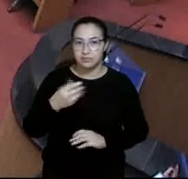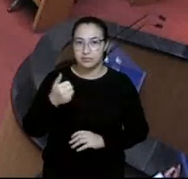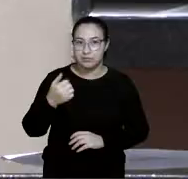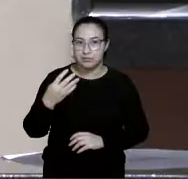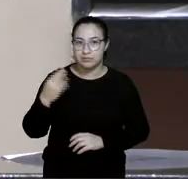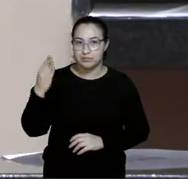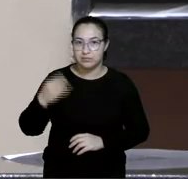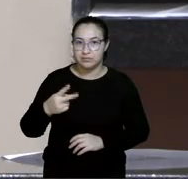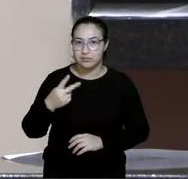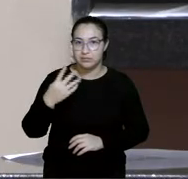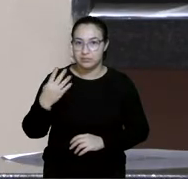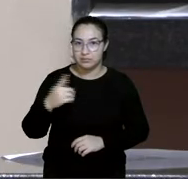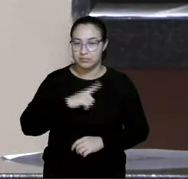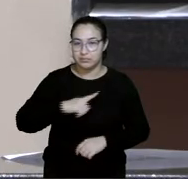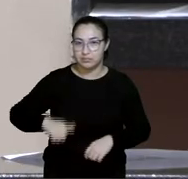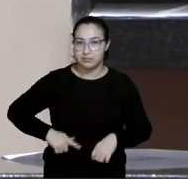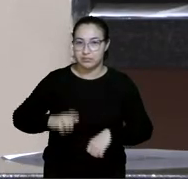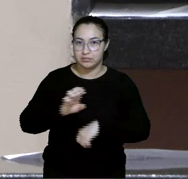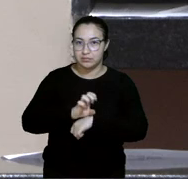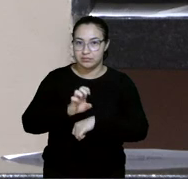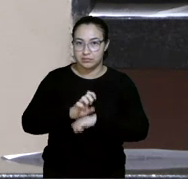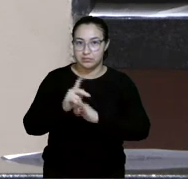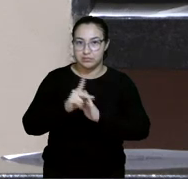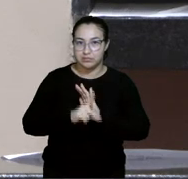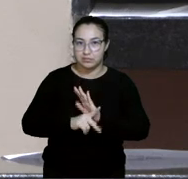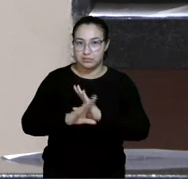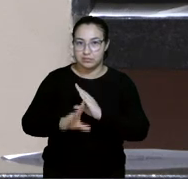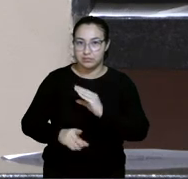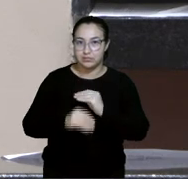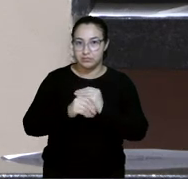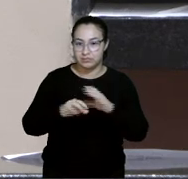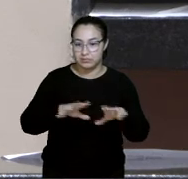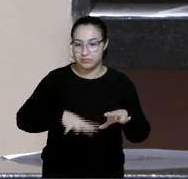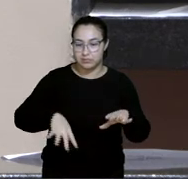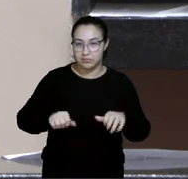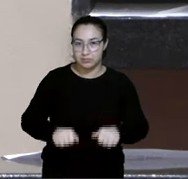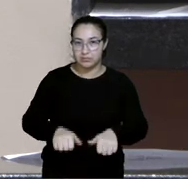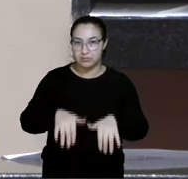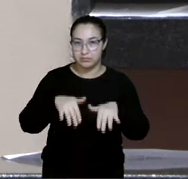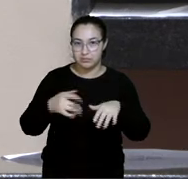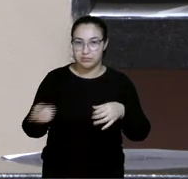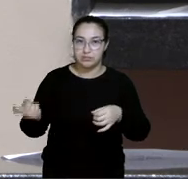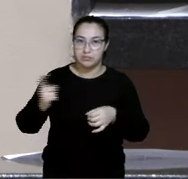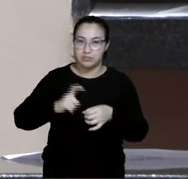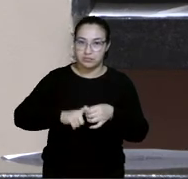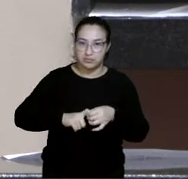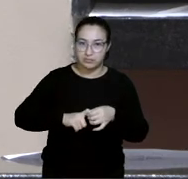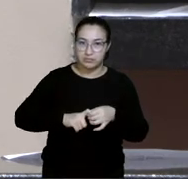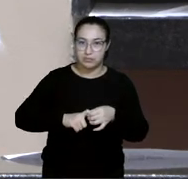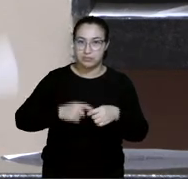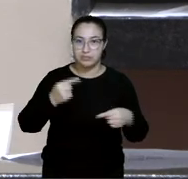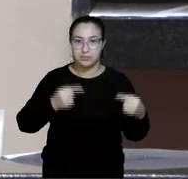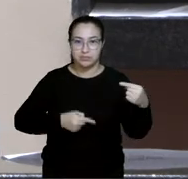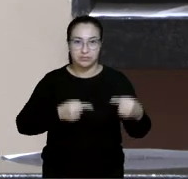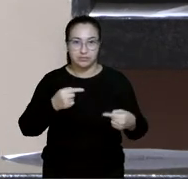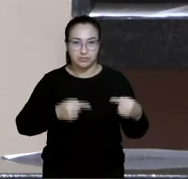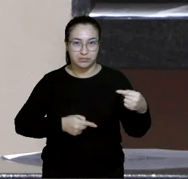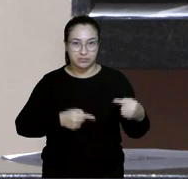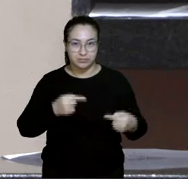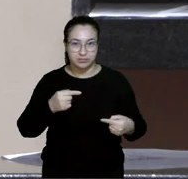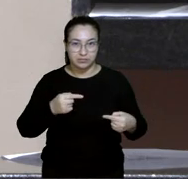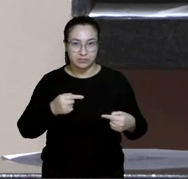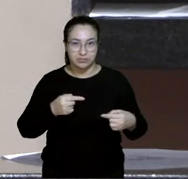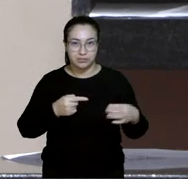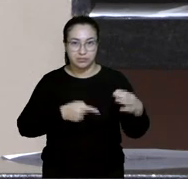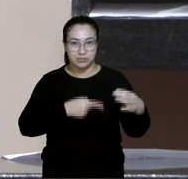autoria governador do Estado. Este projeto está recebendo emendas em plenário, portanto, retorna para discussão na respectiva